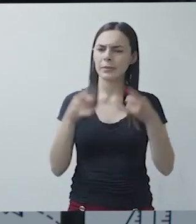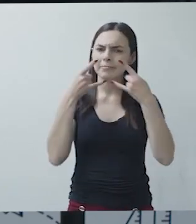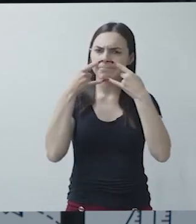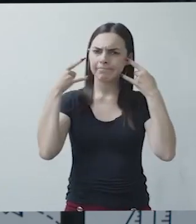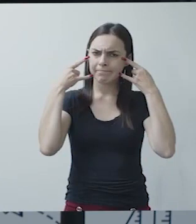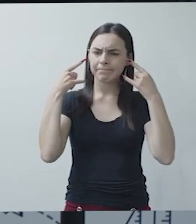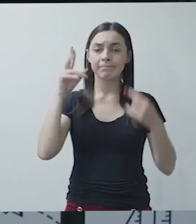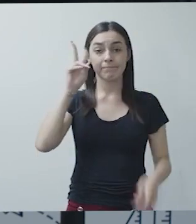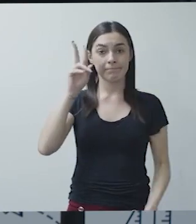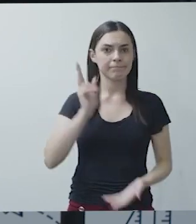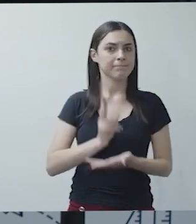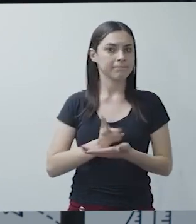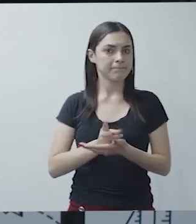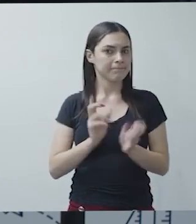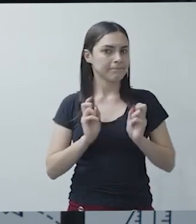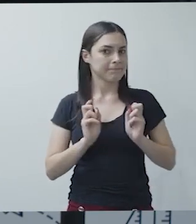ok?